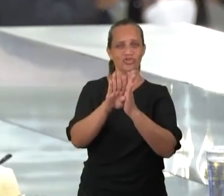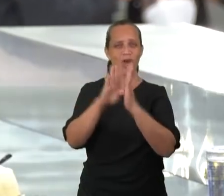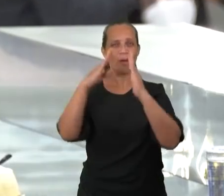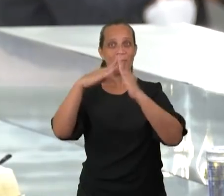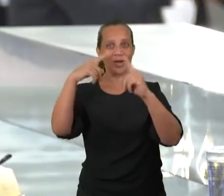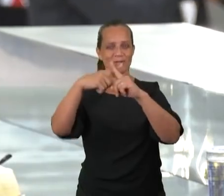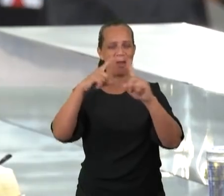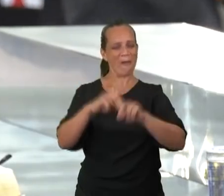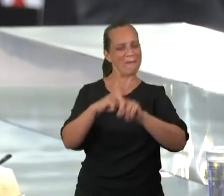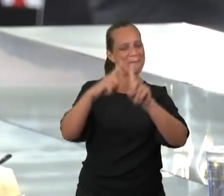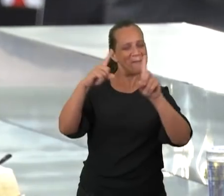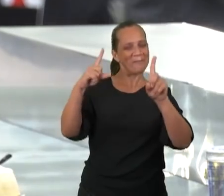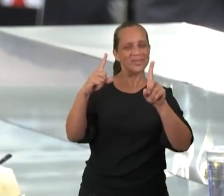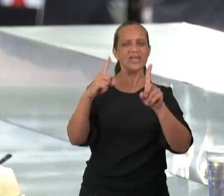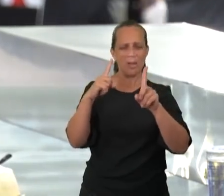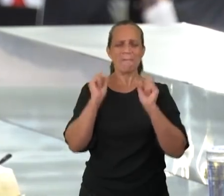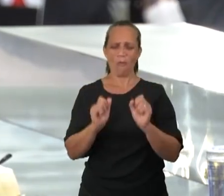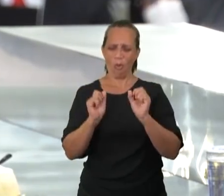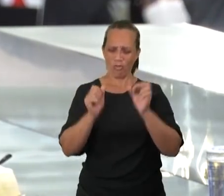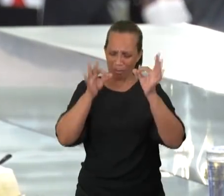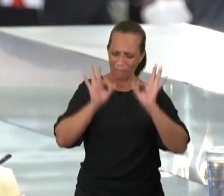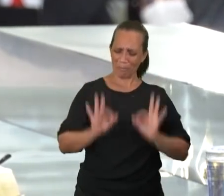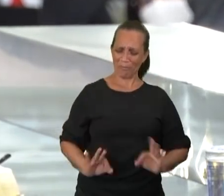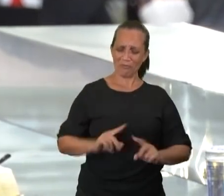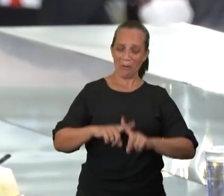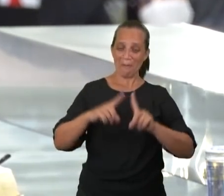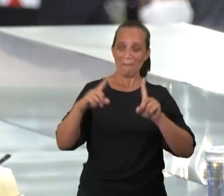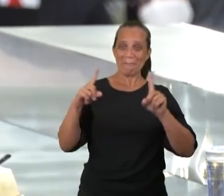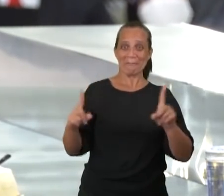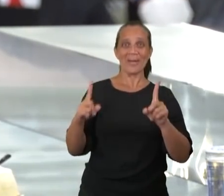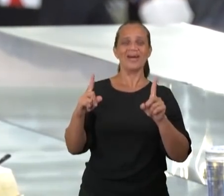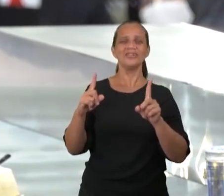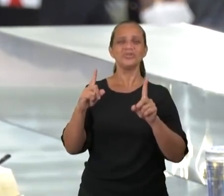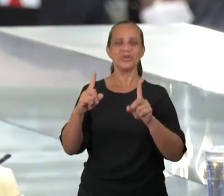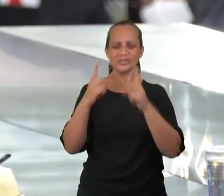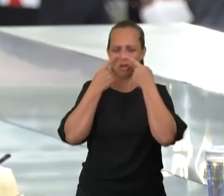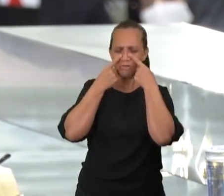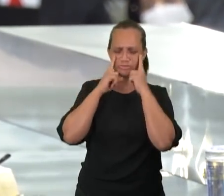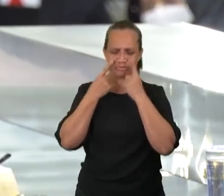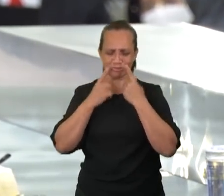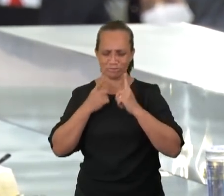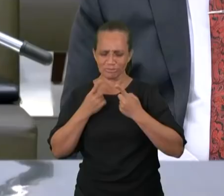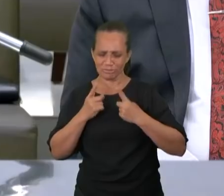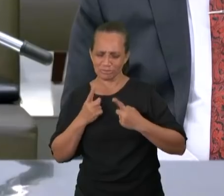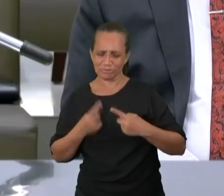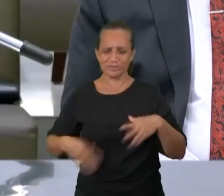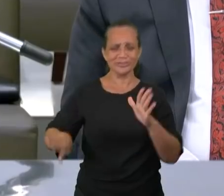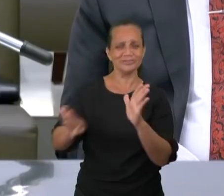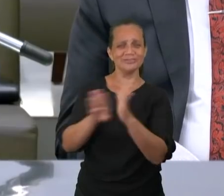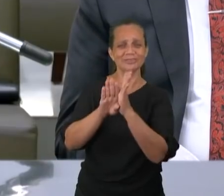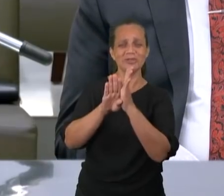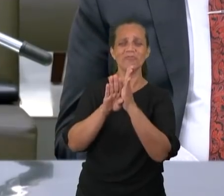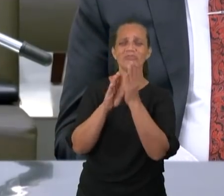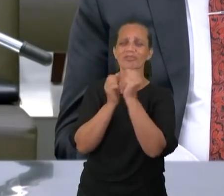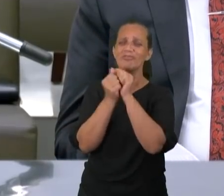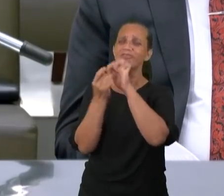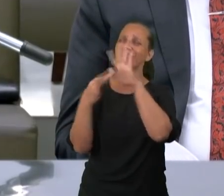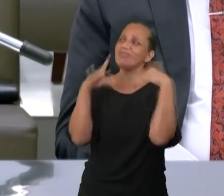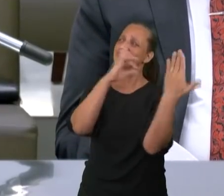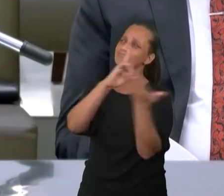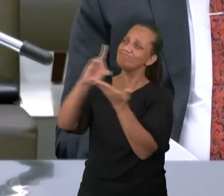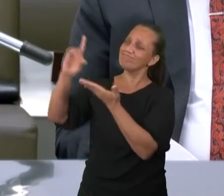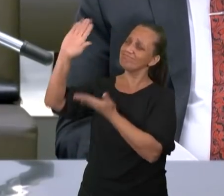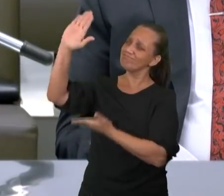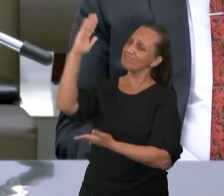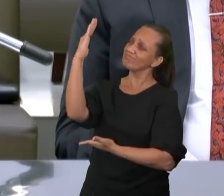arrumadinho, mas quando sai, o ruge já saiu, já caiu, porque a lágrima vem nos olhos e ele glorifica na presença